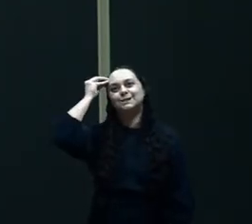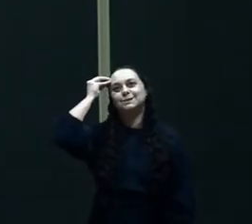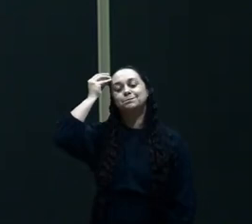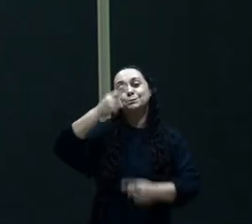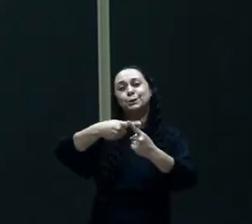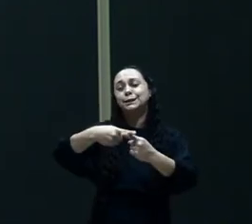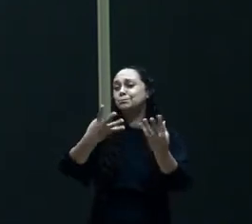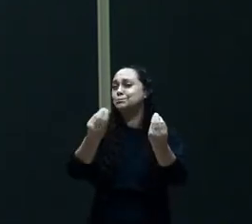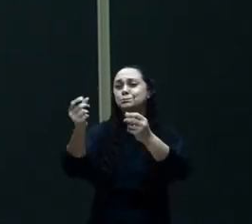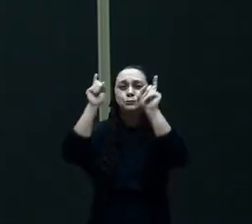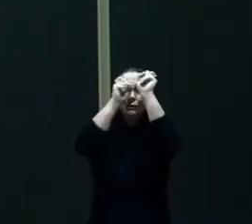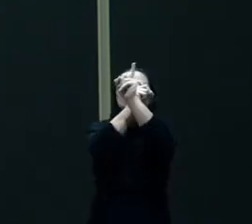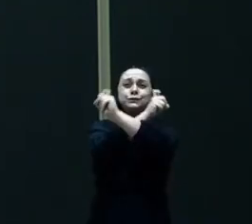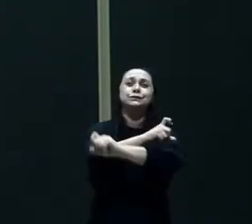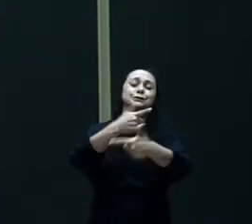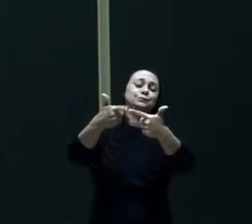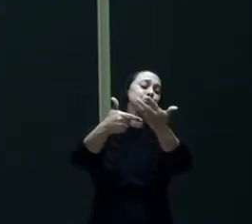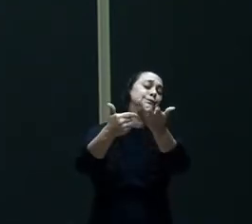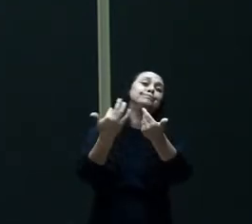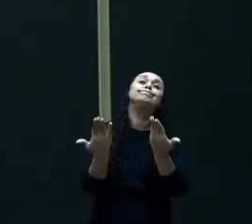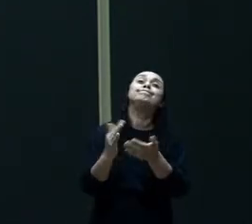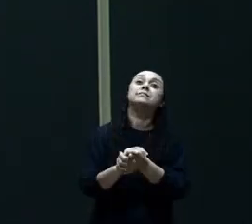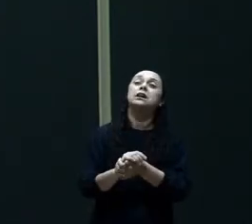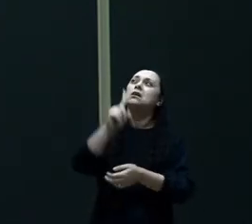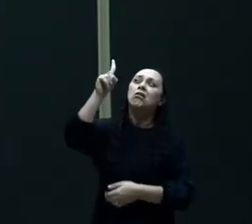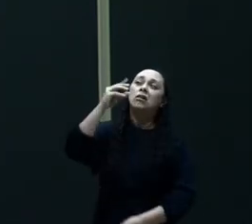promessa a gente coloca Deus contra a